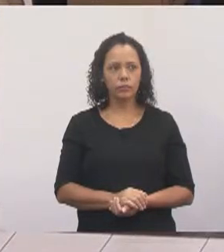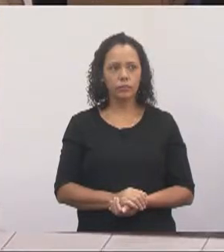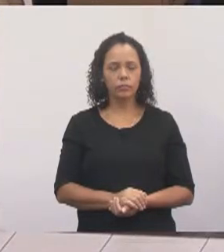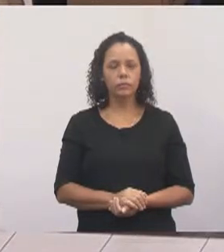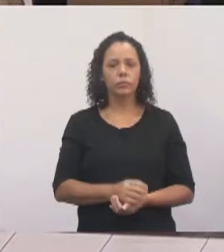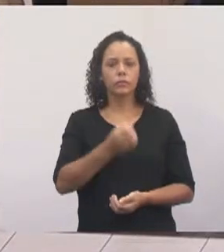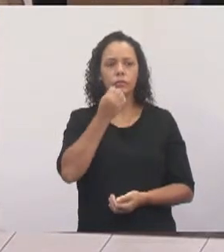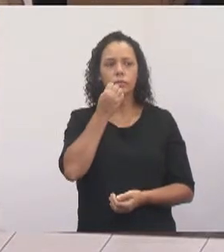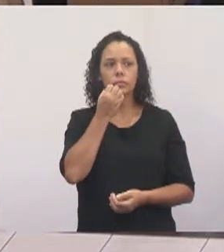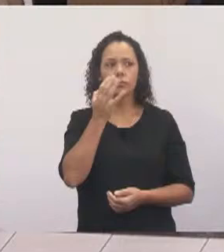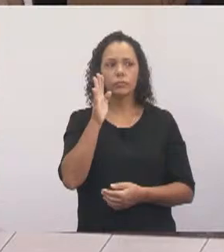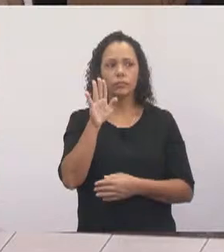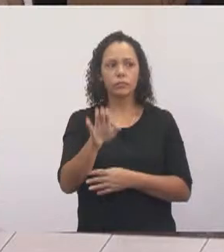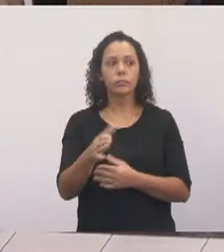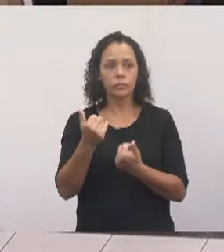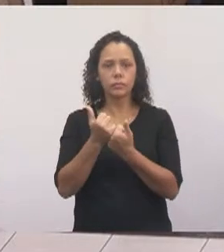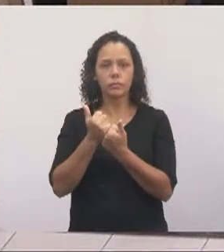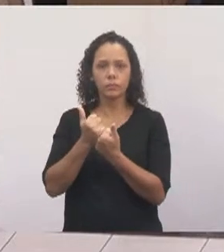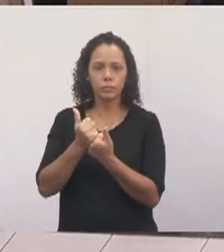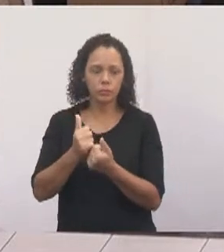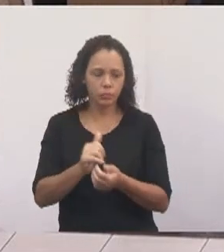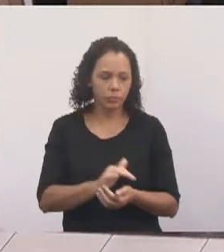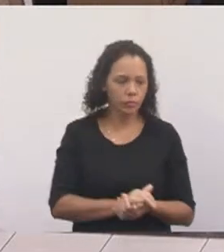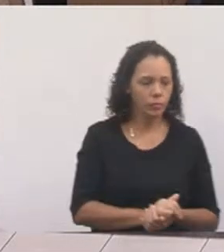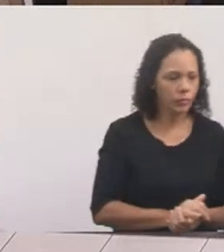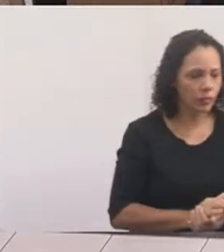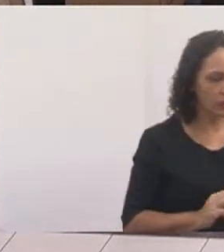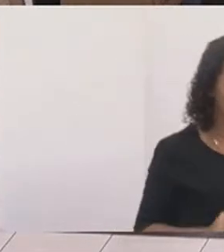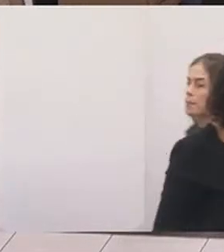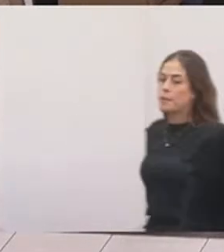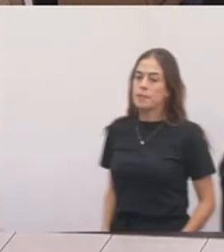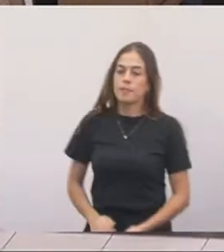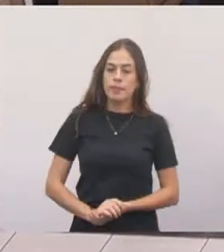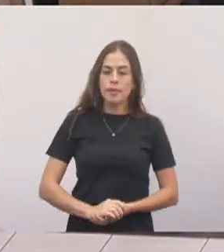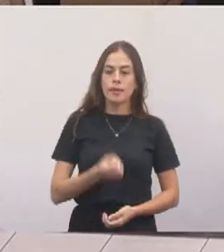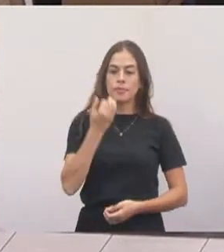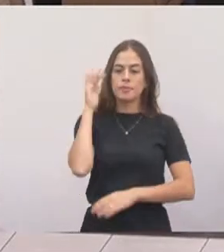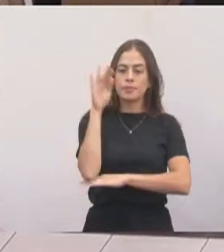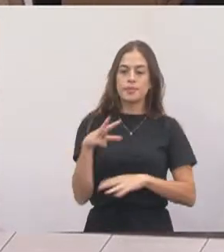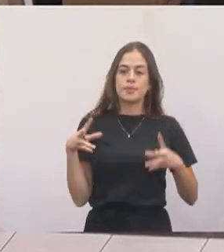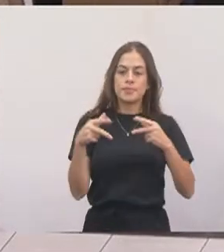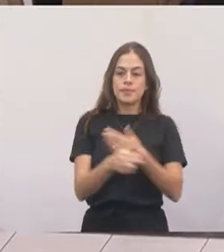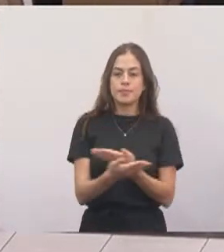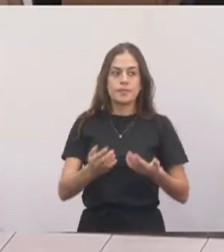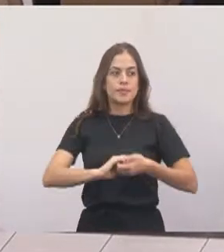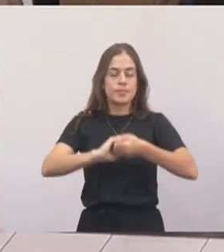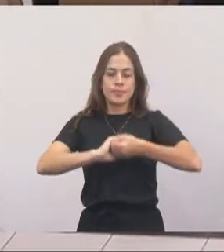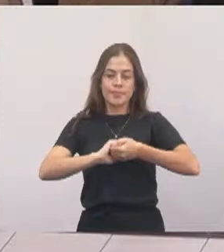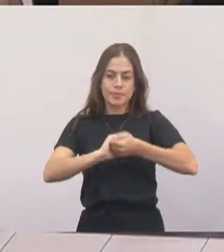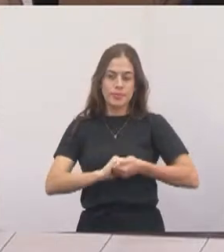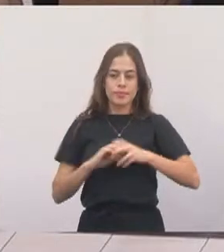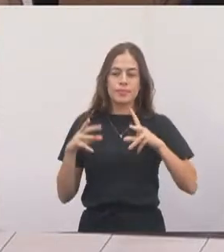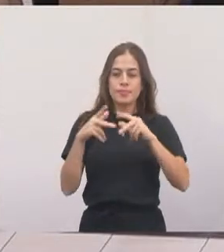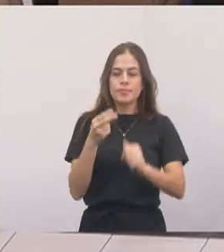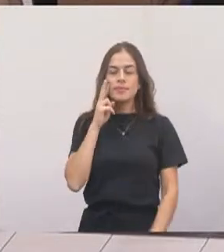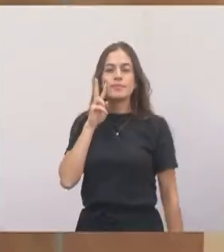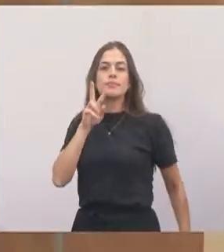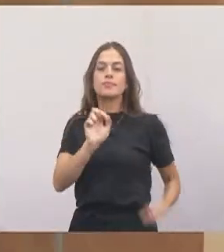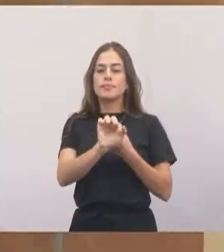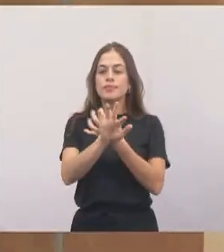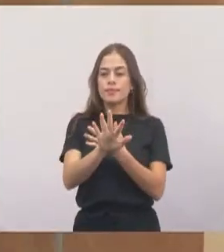Boa tarde a todos. Quero cumprimentar a todos que nos assistem ao vivo pela TV Câmara, o internauta. Vou estar apresentando